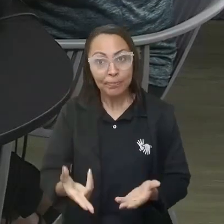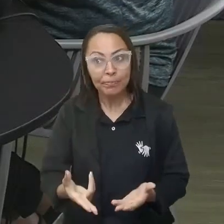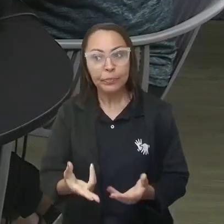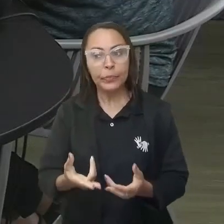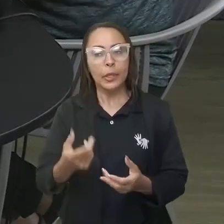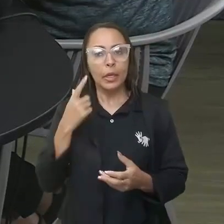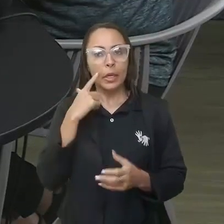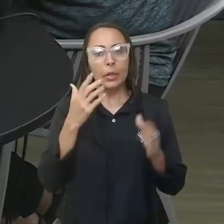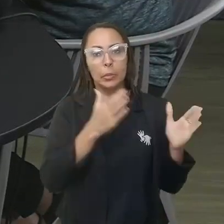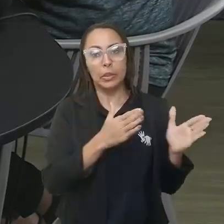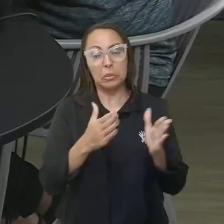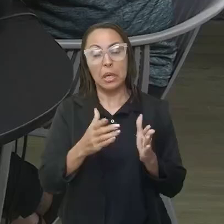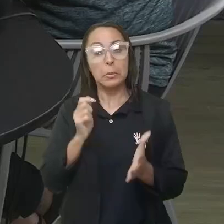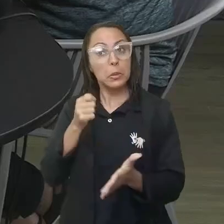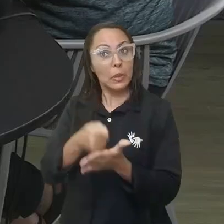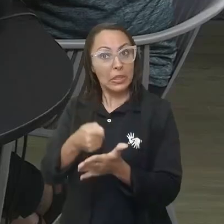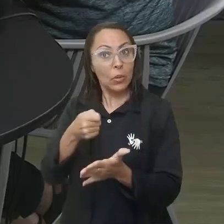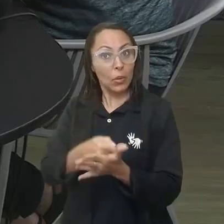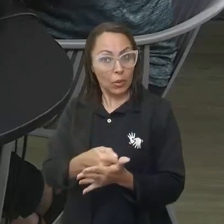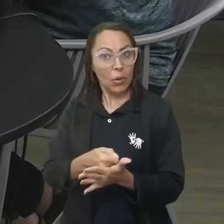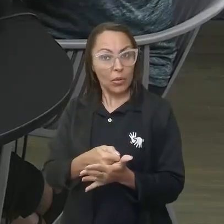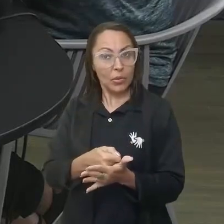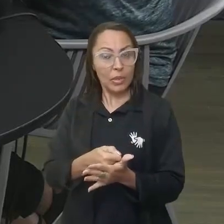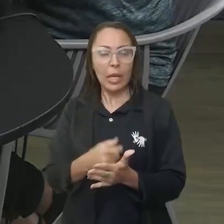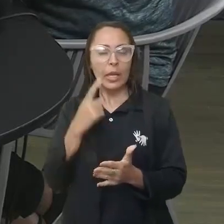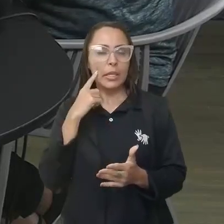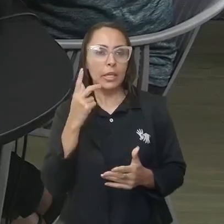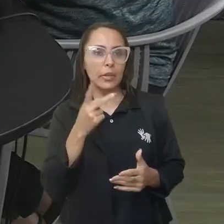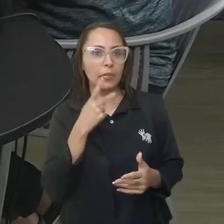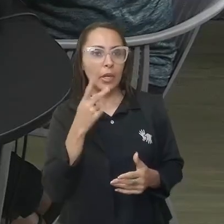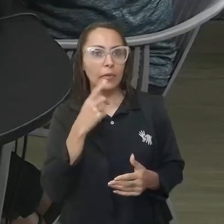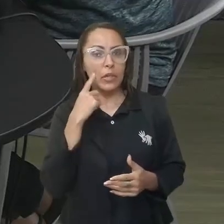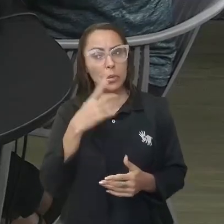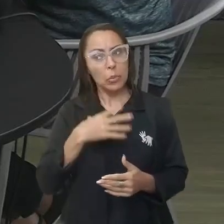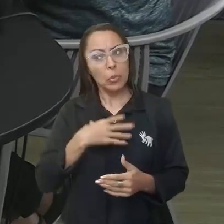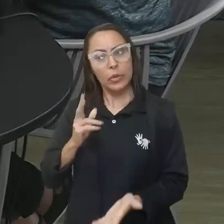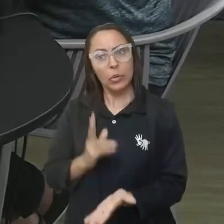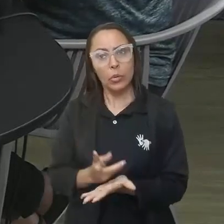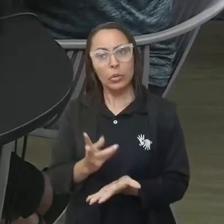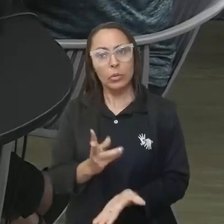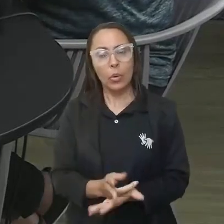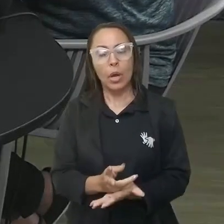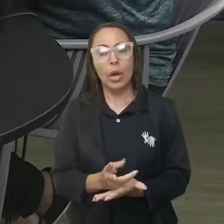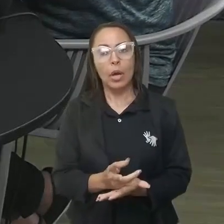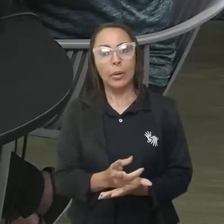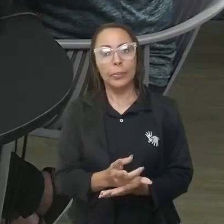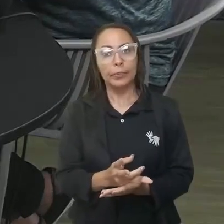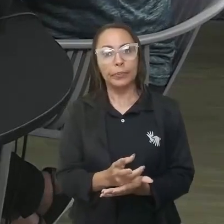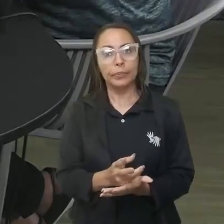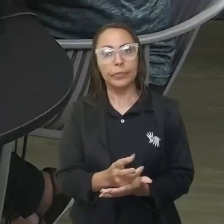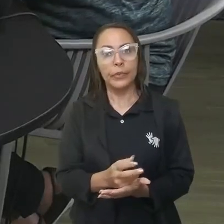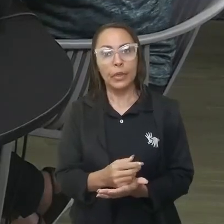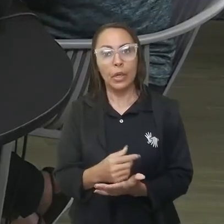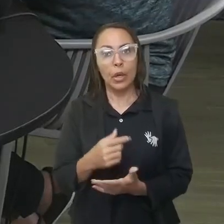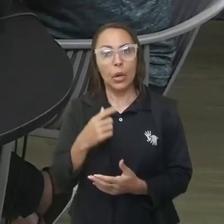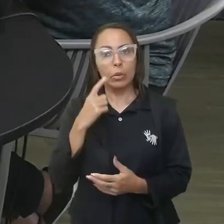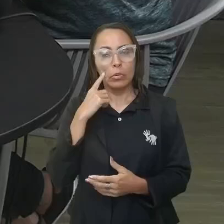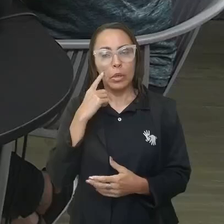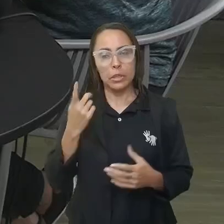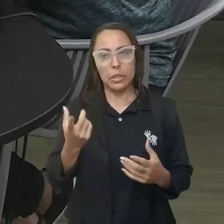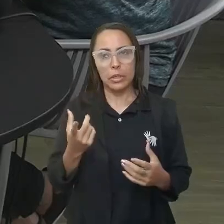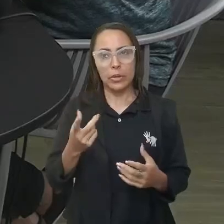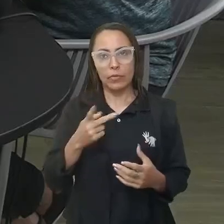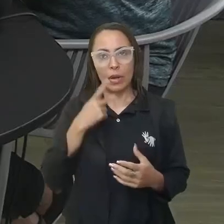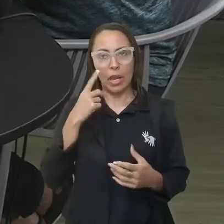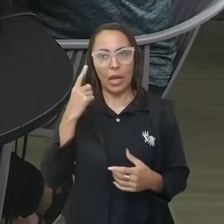denominação muito rigorosa, em que eles diziam, se meu filho continuar com essa um nome até feio, não quero nem falar,